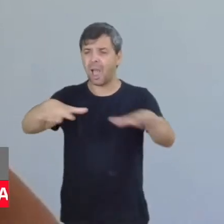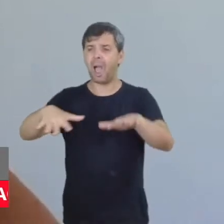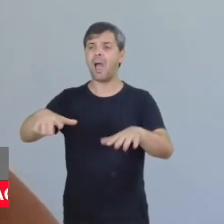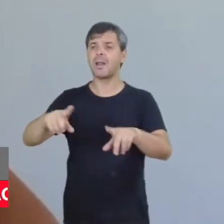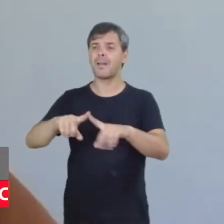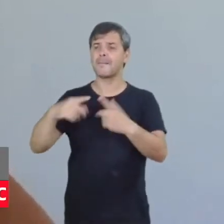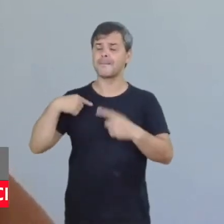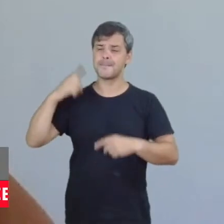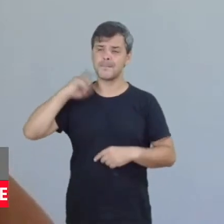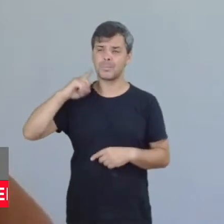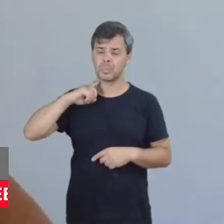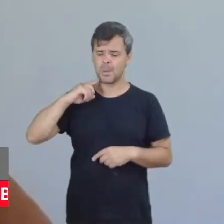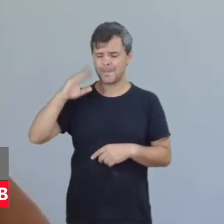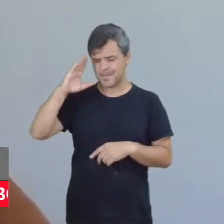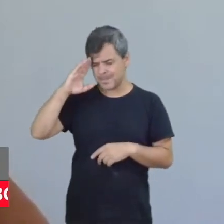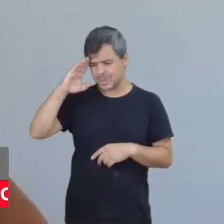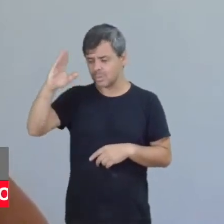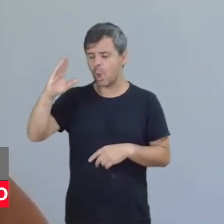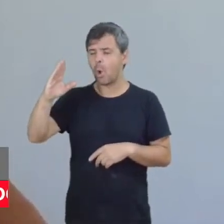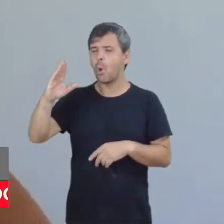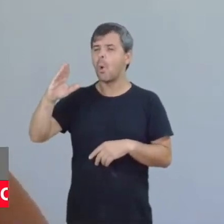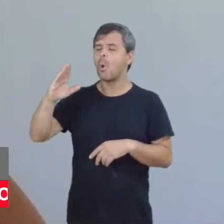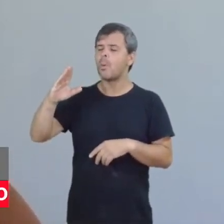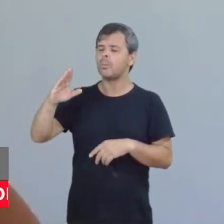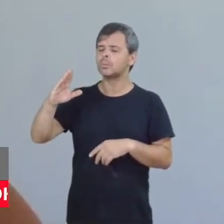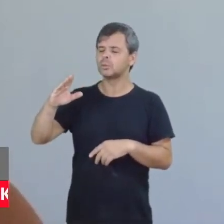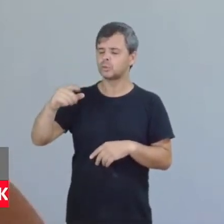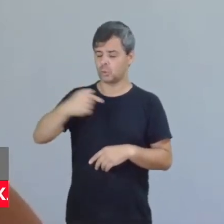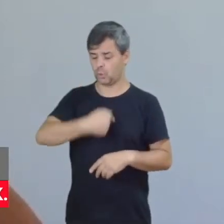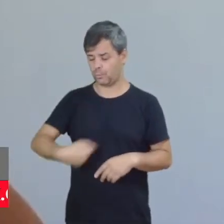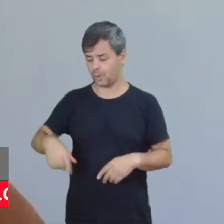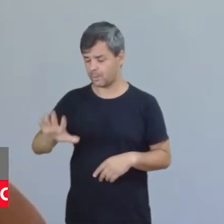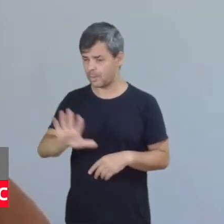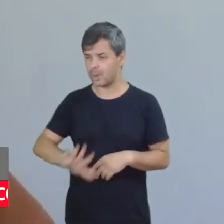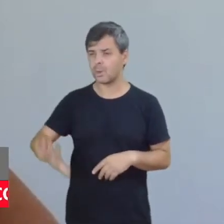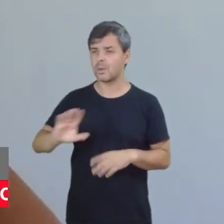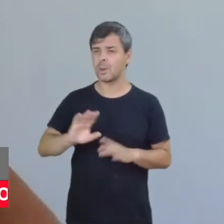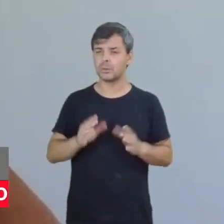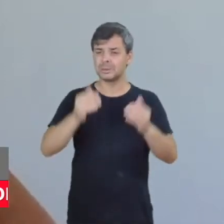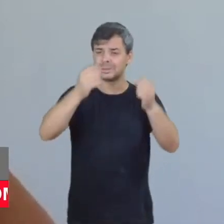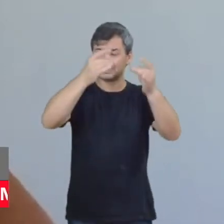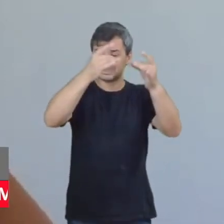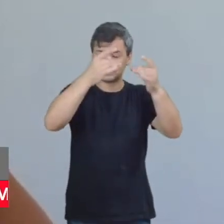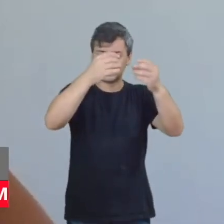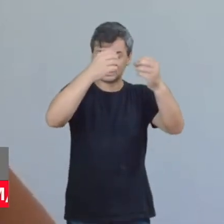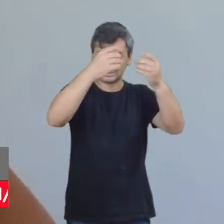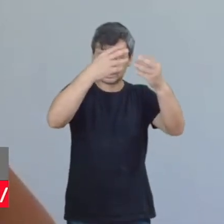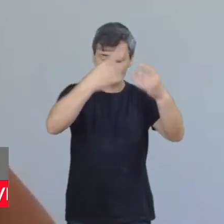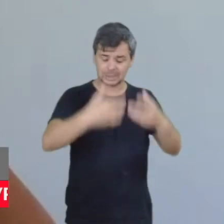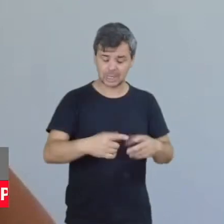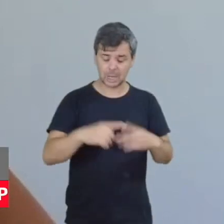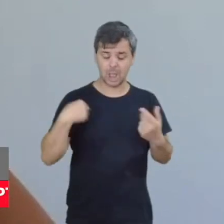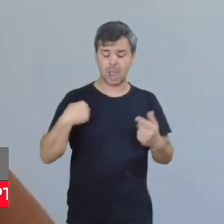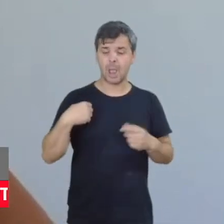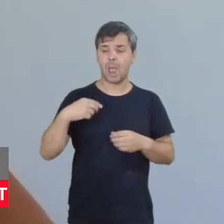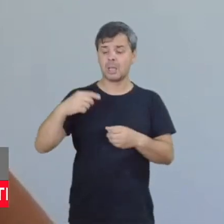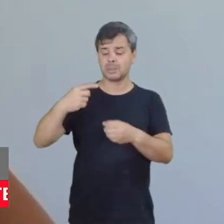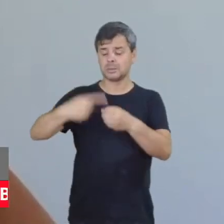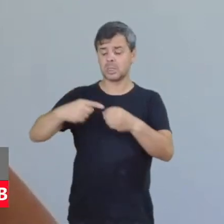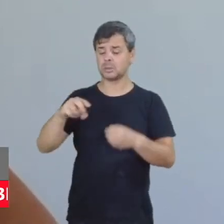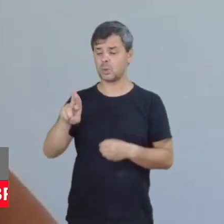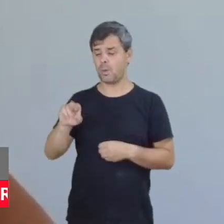tem sido prioridade do governo federal. Queria falar mais especificamente sobre a minha cidade, Uberlândia, que sou